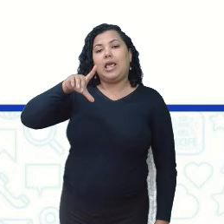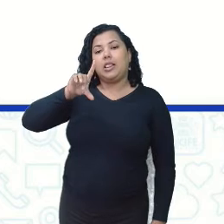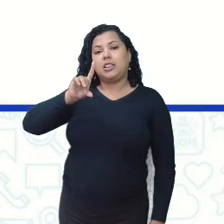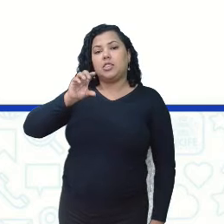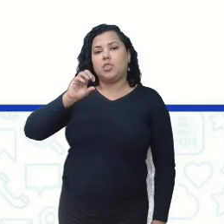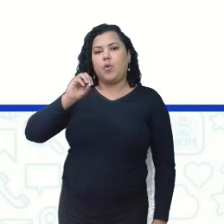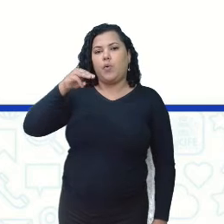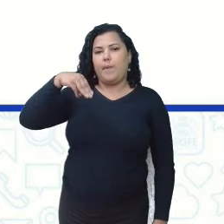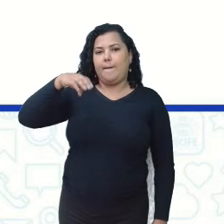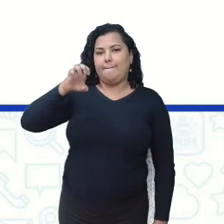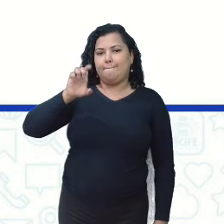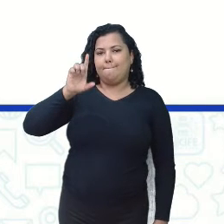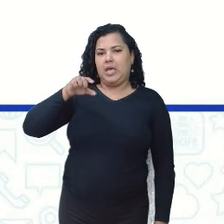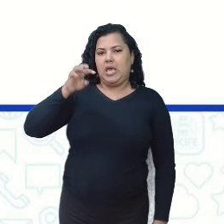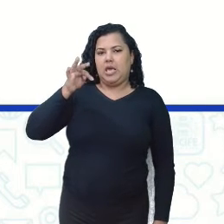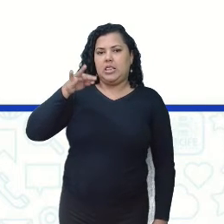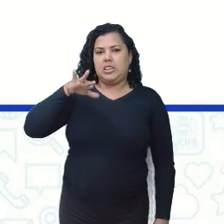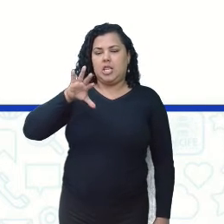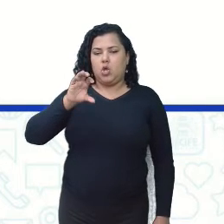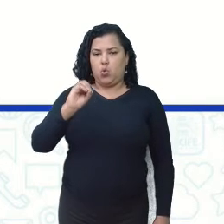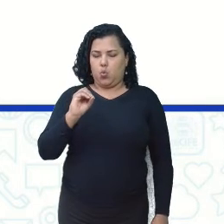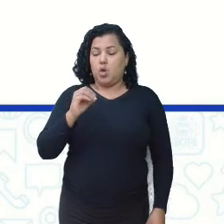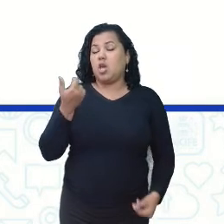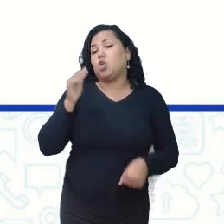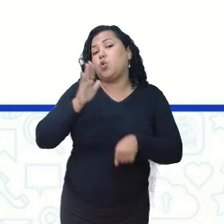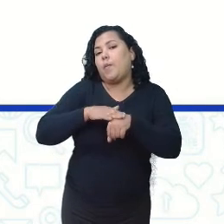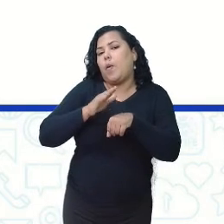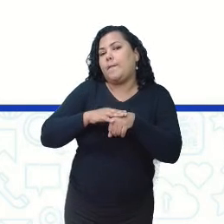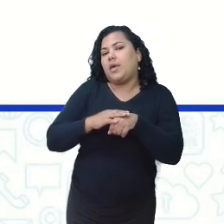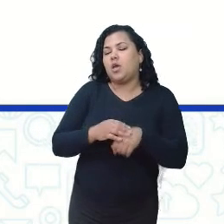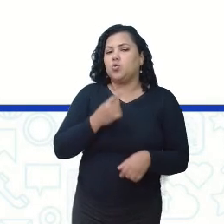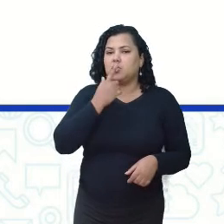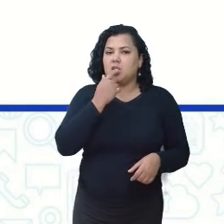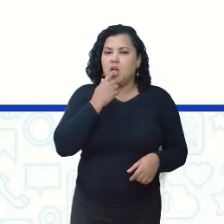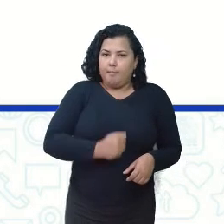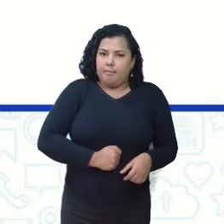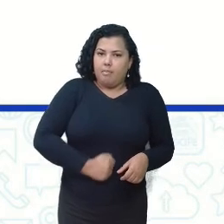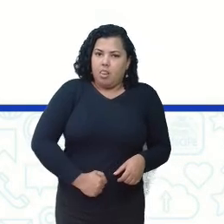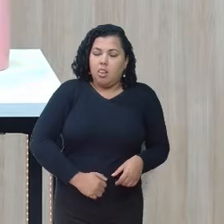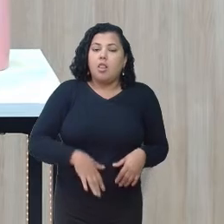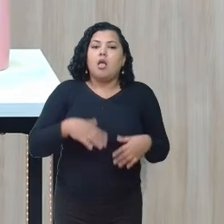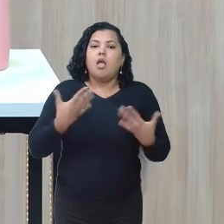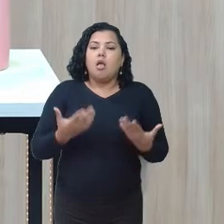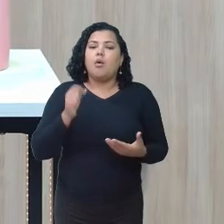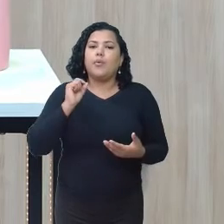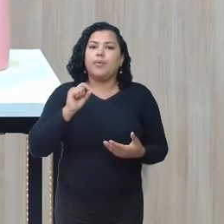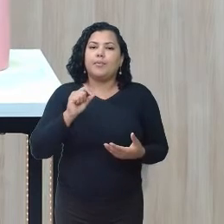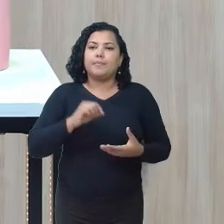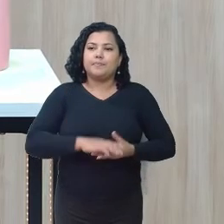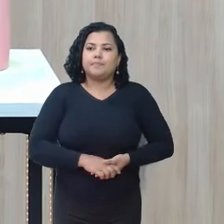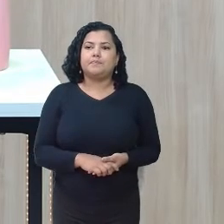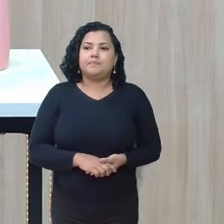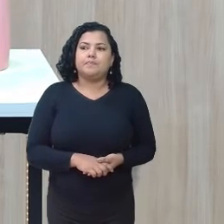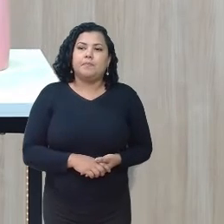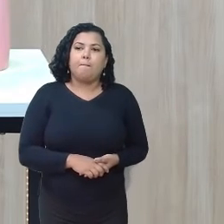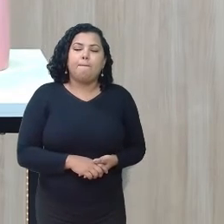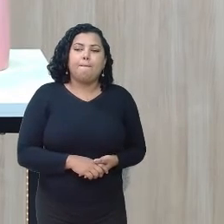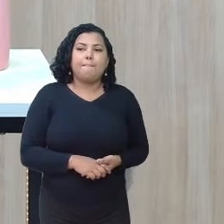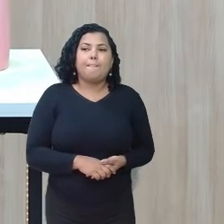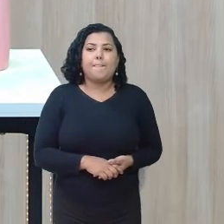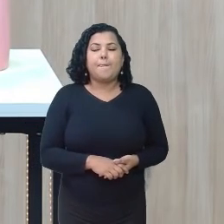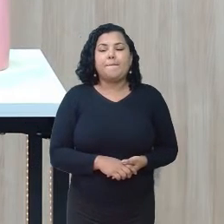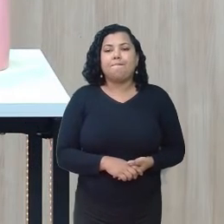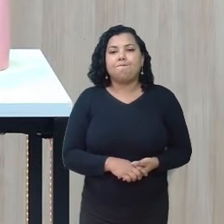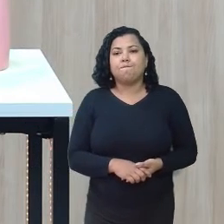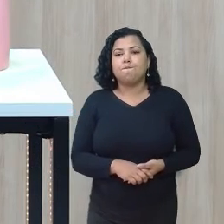por um processo de descamação durante o período da menstruação. O endométrio, quando